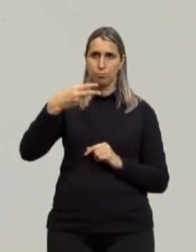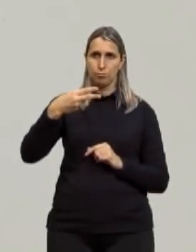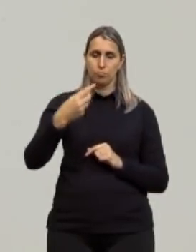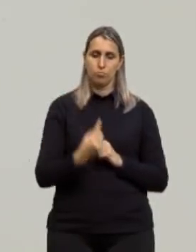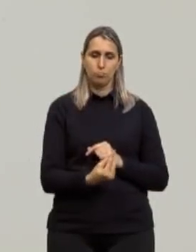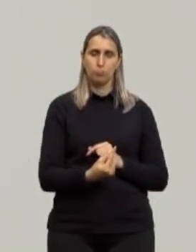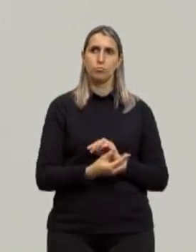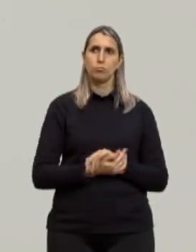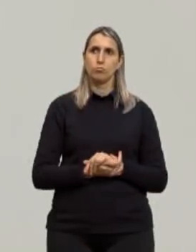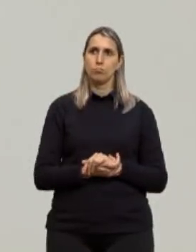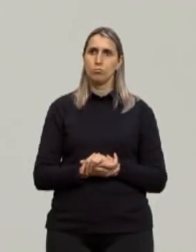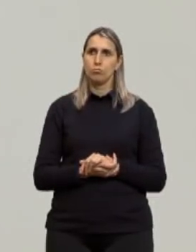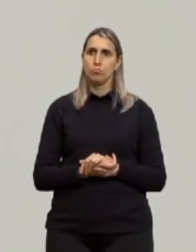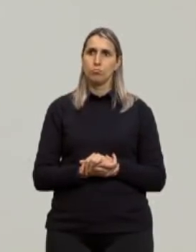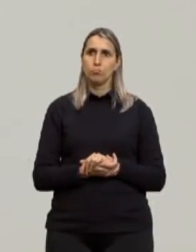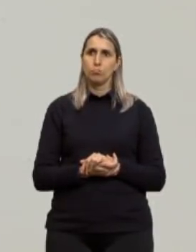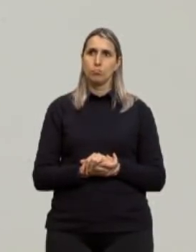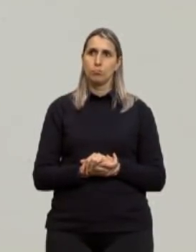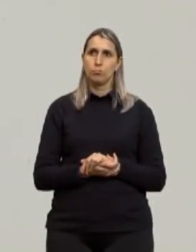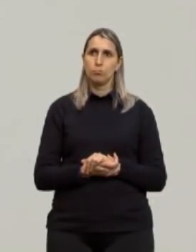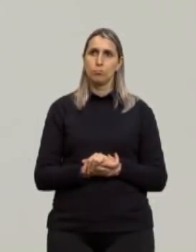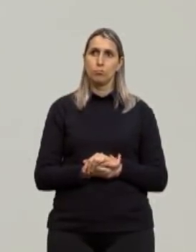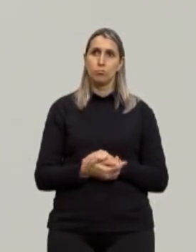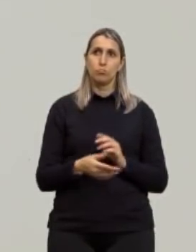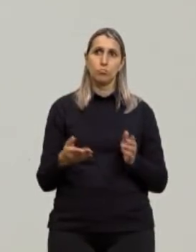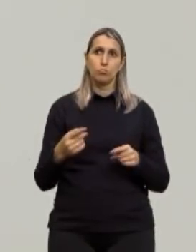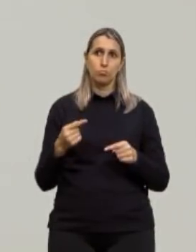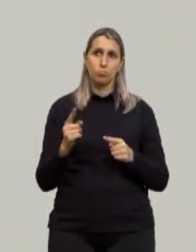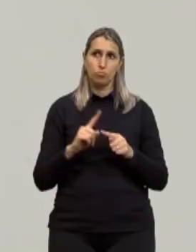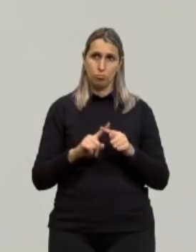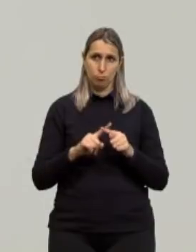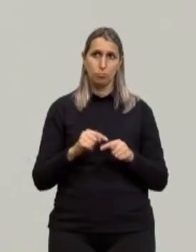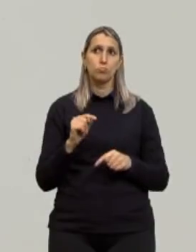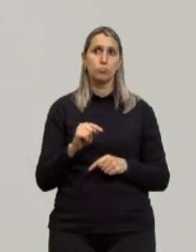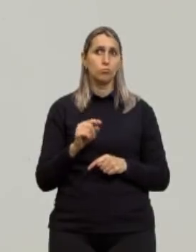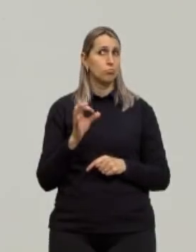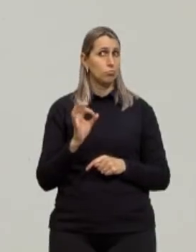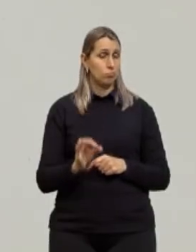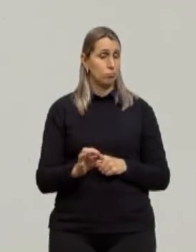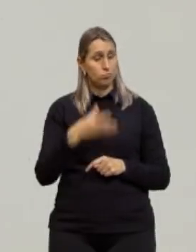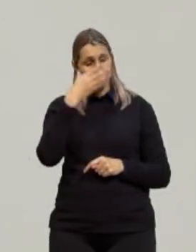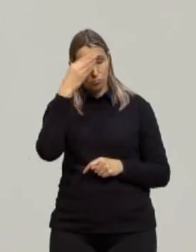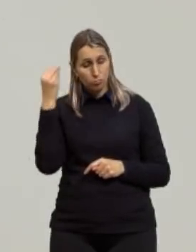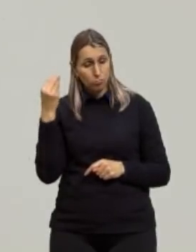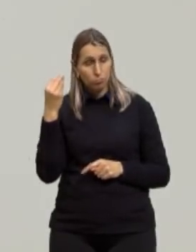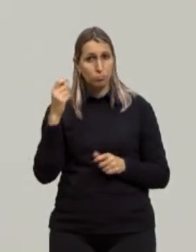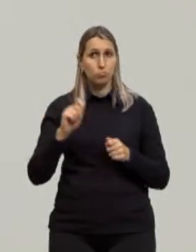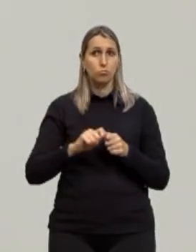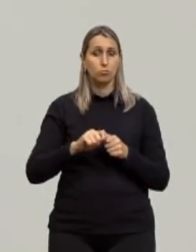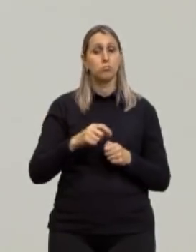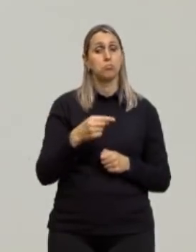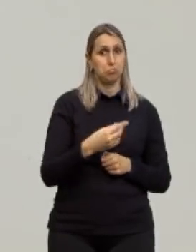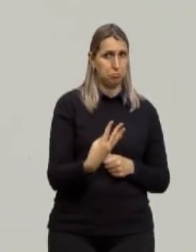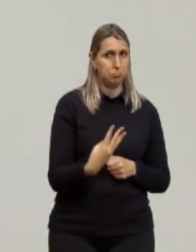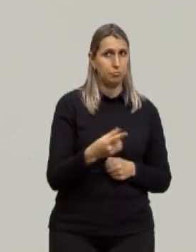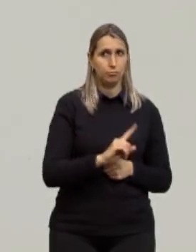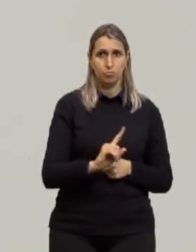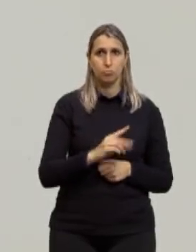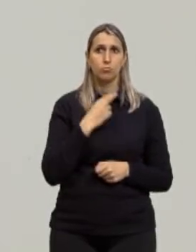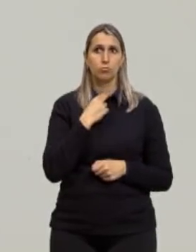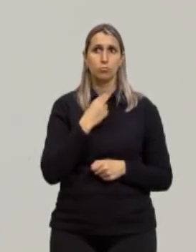um agora olha aqui uma multiplicação certo não vai ele esquecer e colocar -4